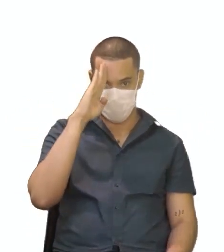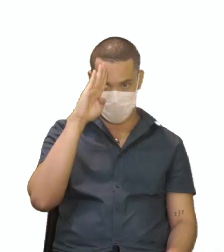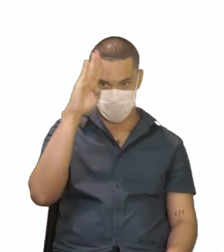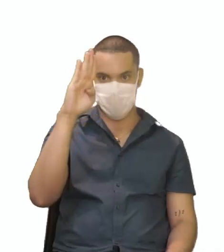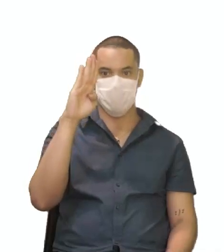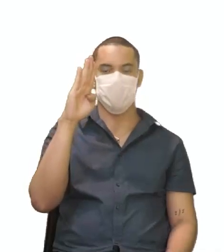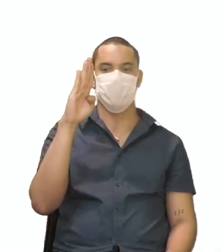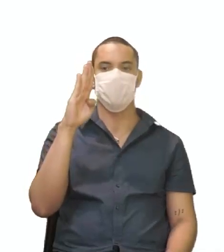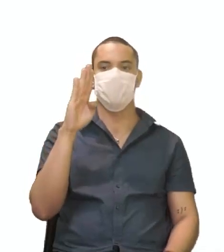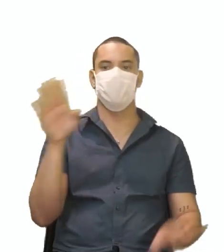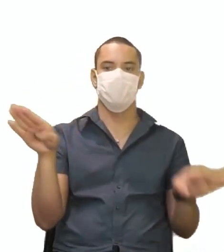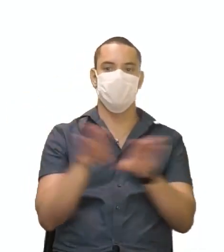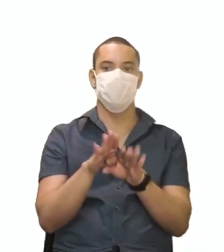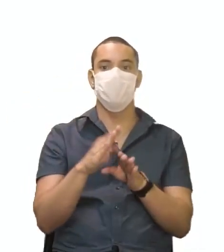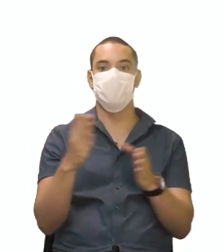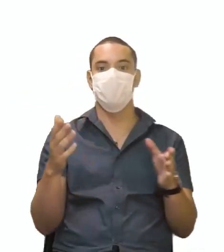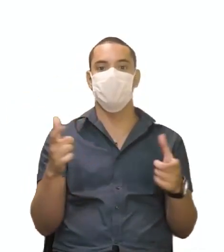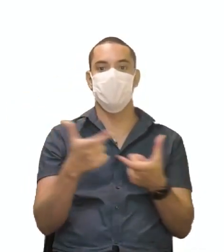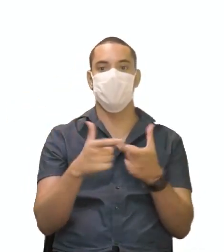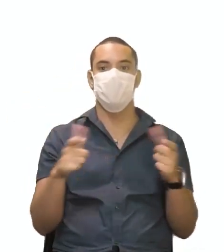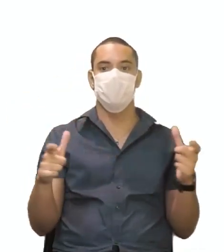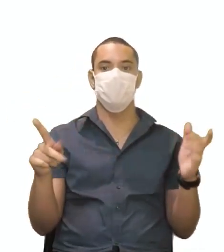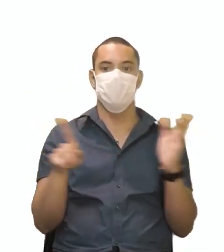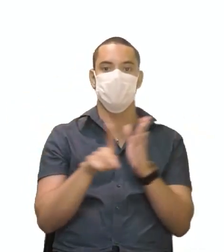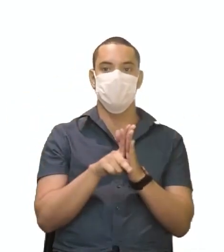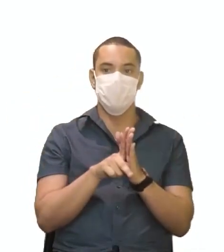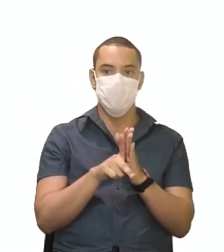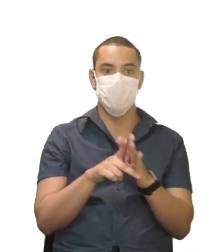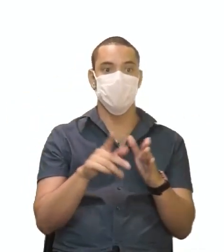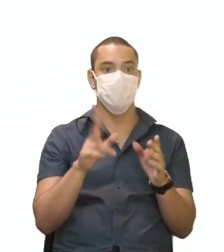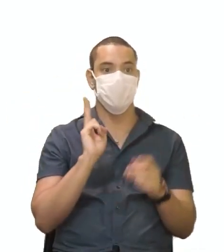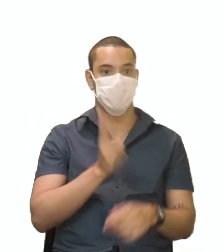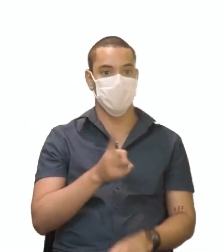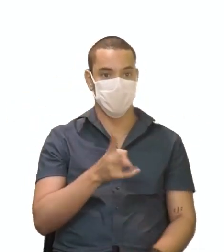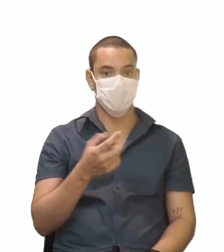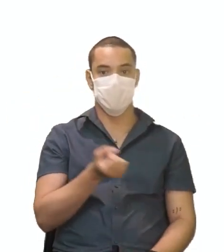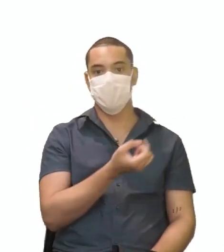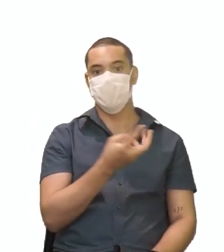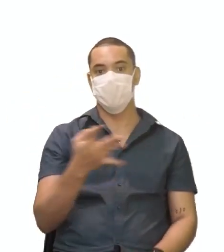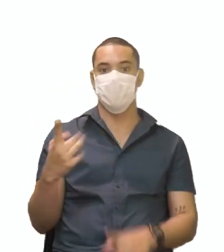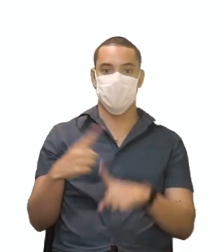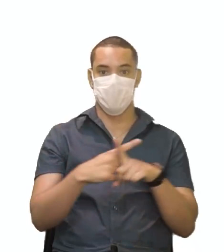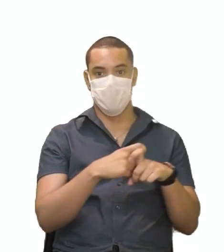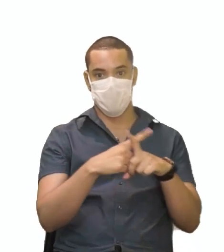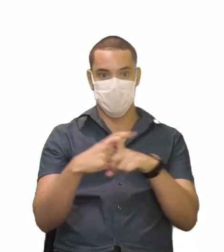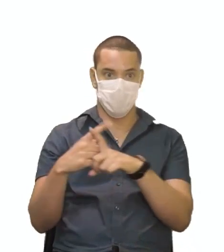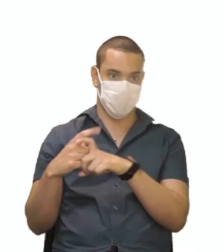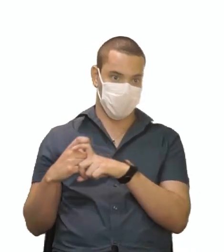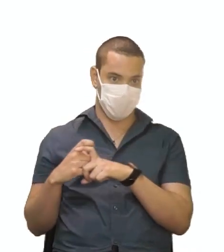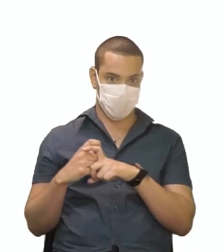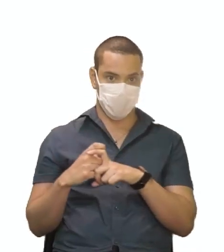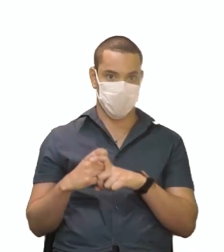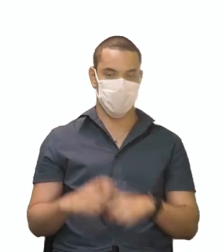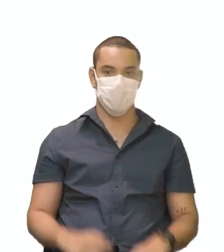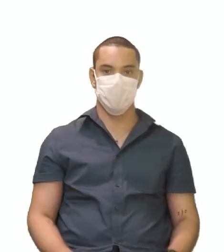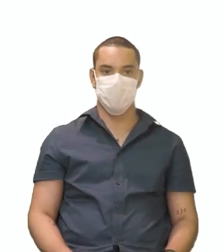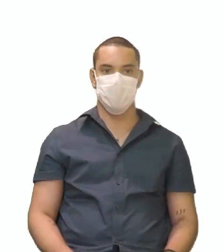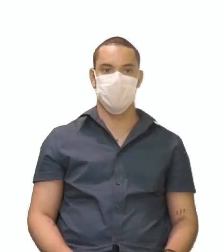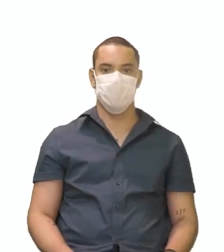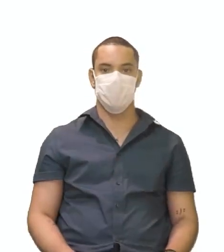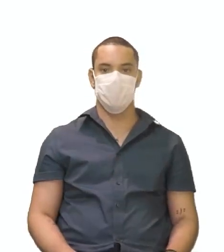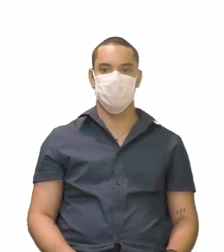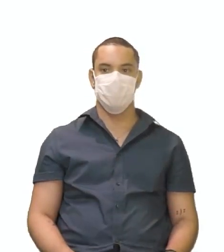fundamental, quase não sai, para aumentar a manutenção do número de cromossomos da espécie. Eita, que não queria mais sair nada disso aí,